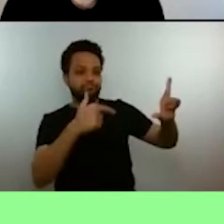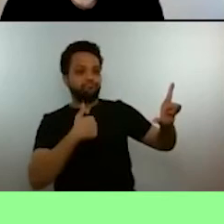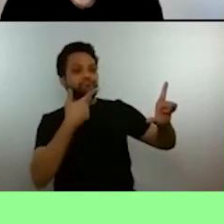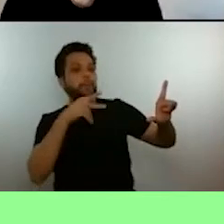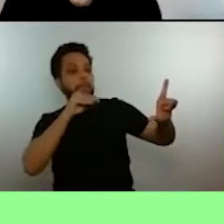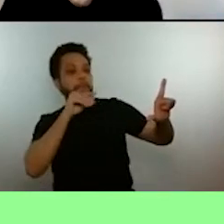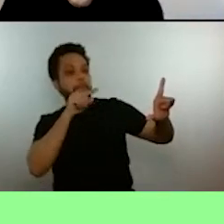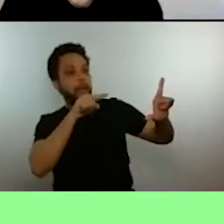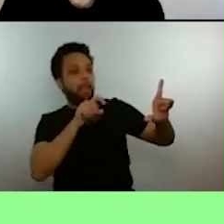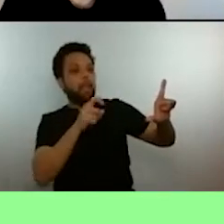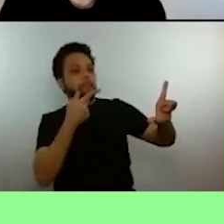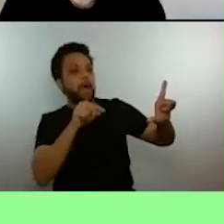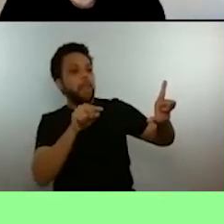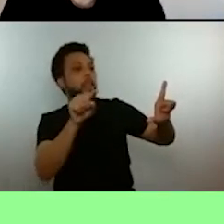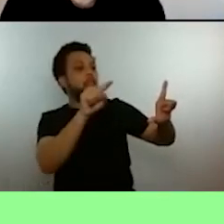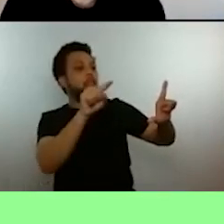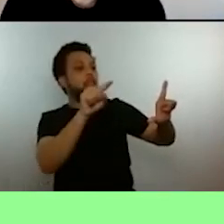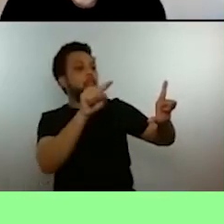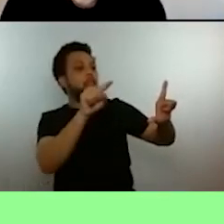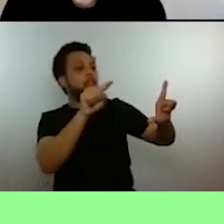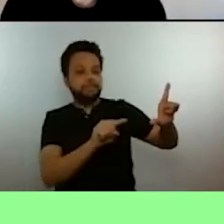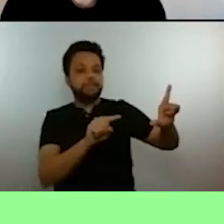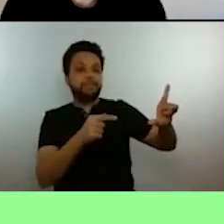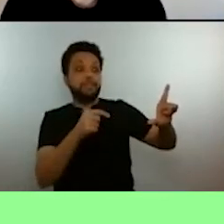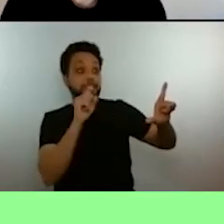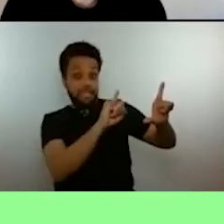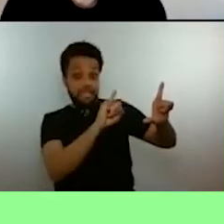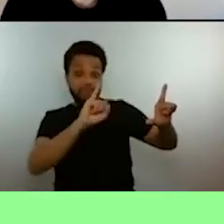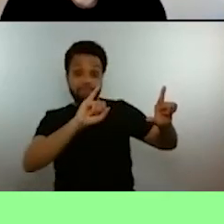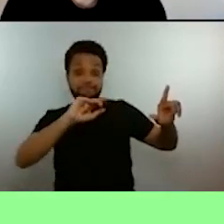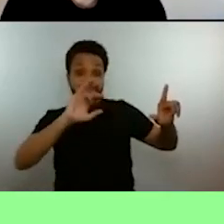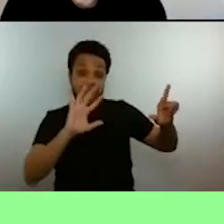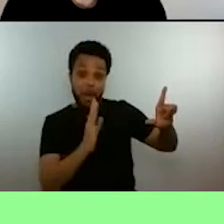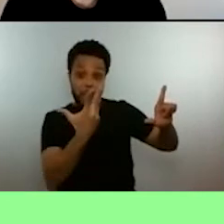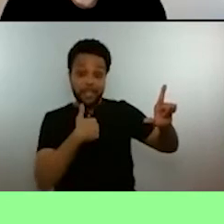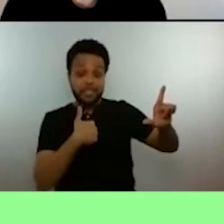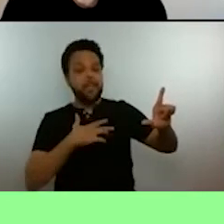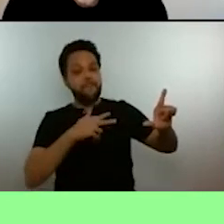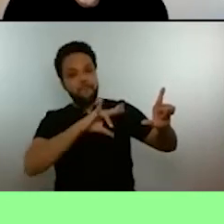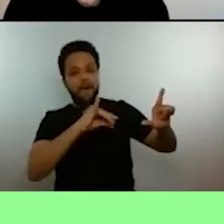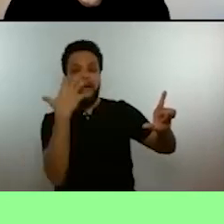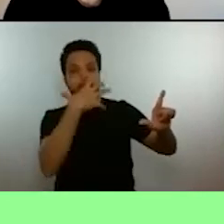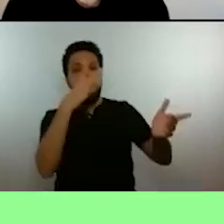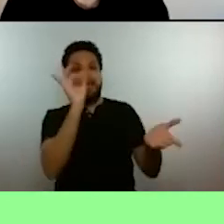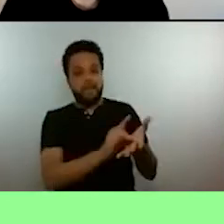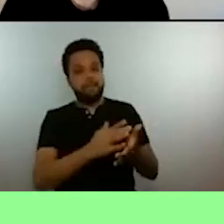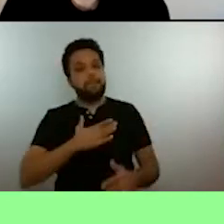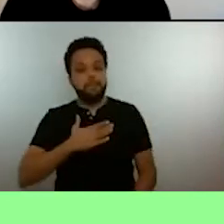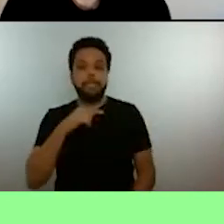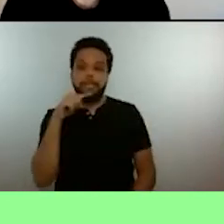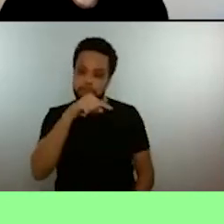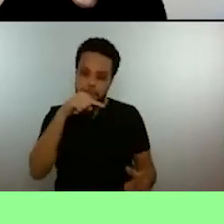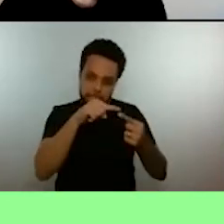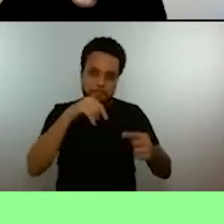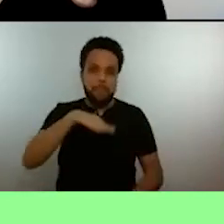ainda. Então, para mim, teria que ser pensado, para mim perceber a interface